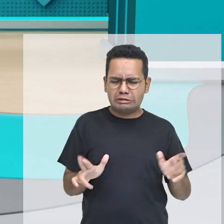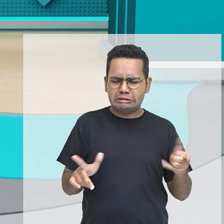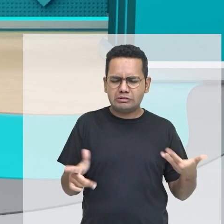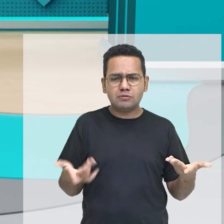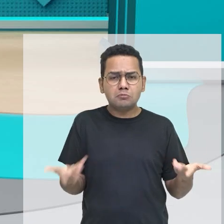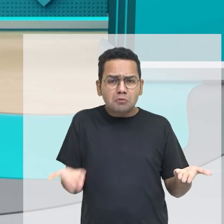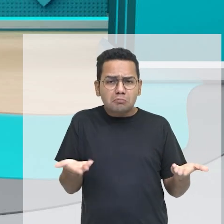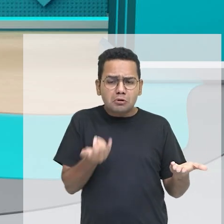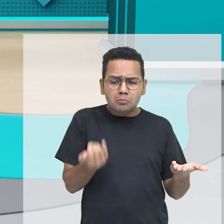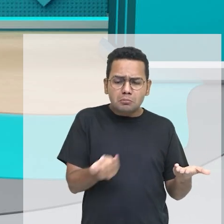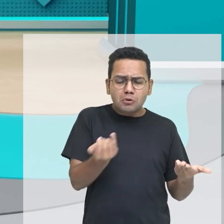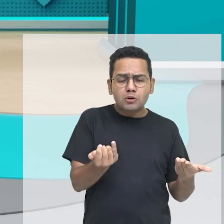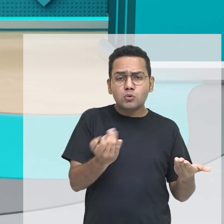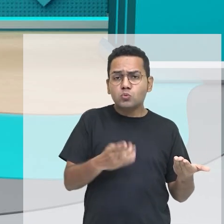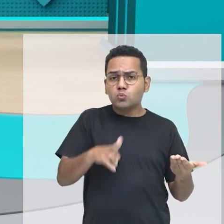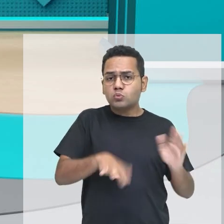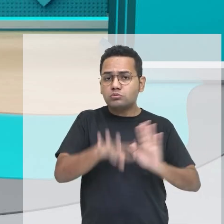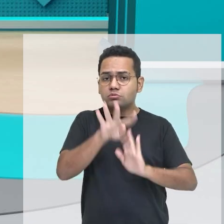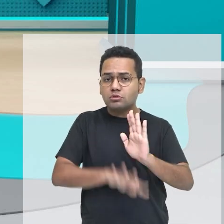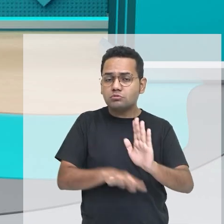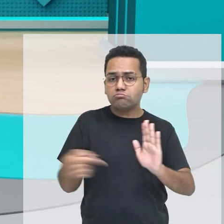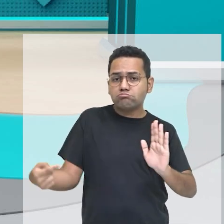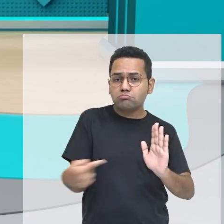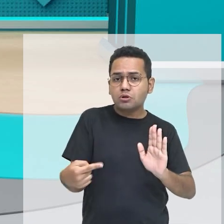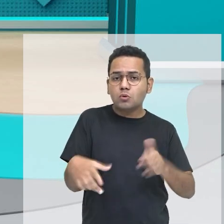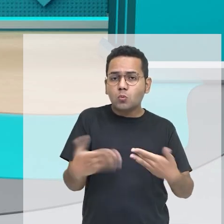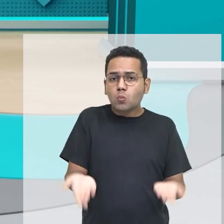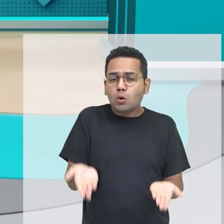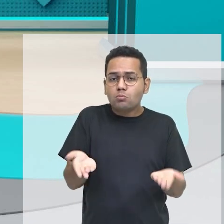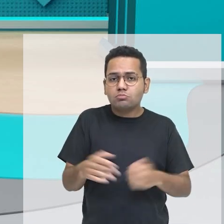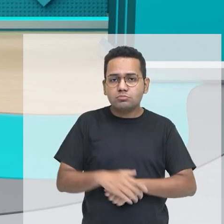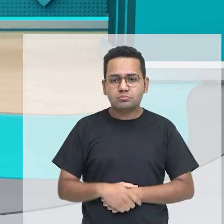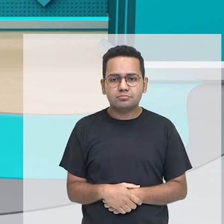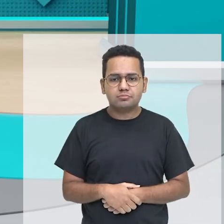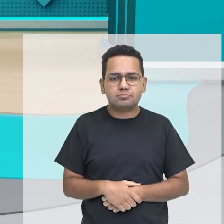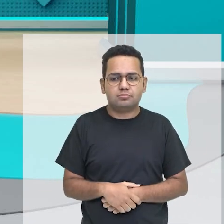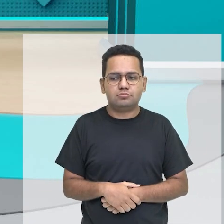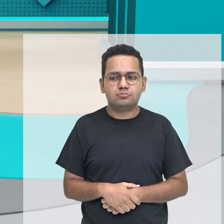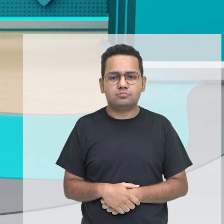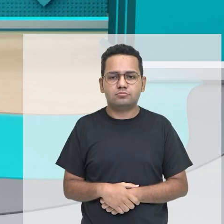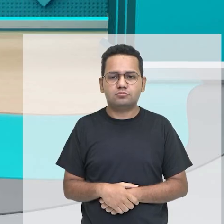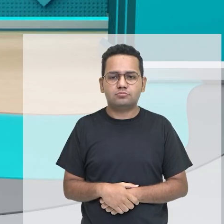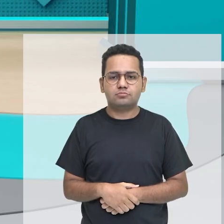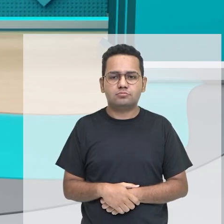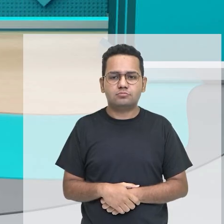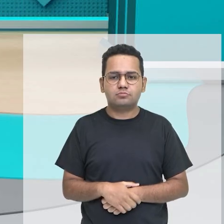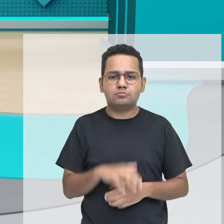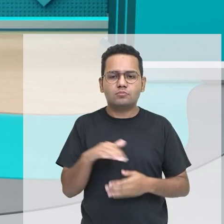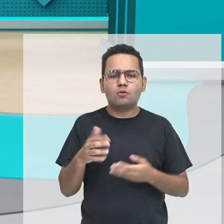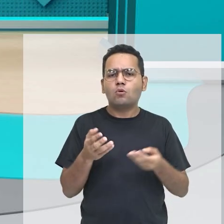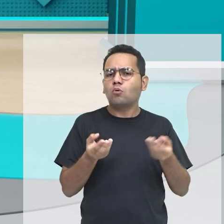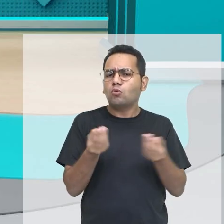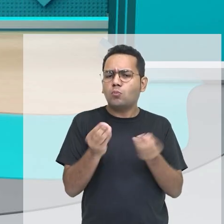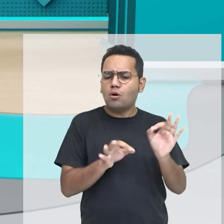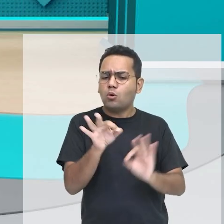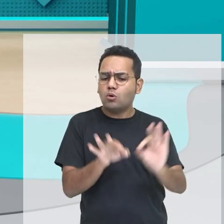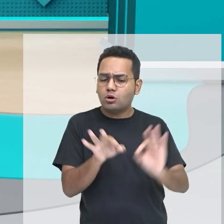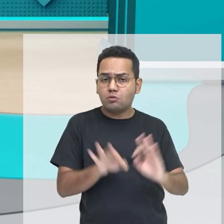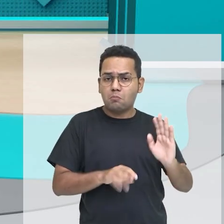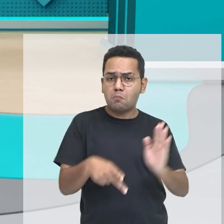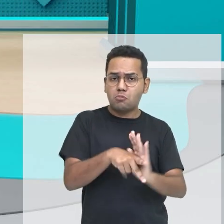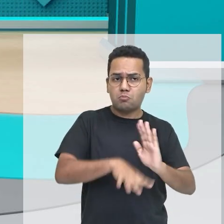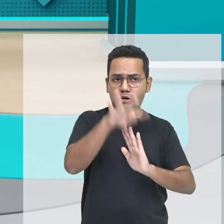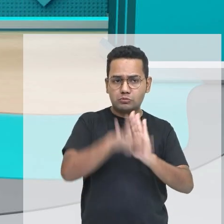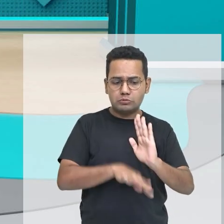isso é importante e utilizado dentro da esfera publicitária de um modo geral. Como é que são feitas essas construções e